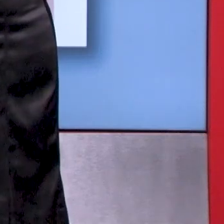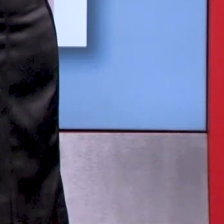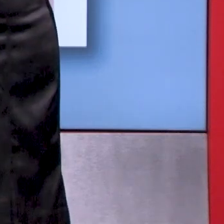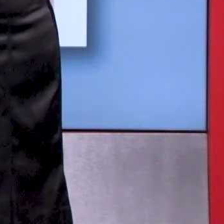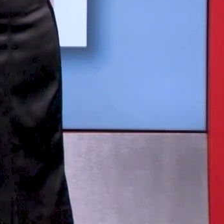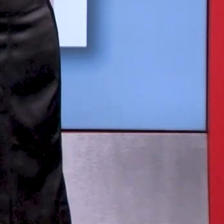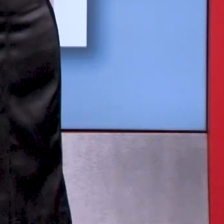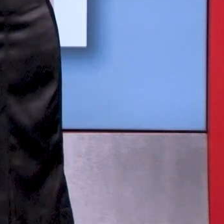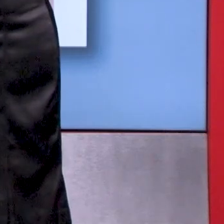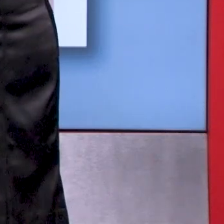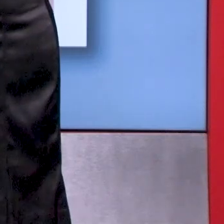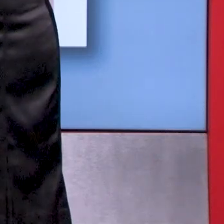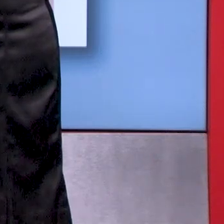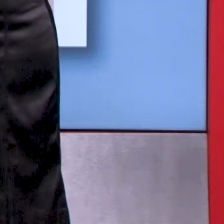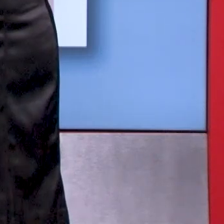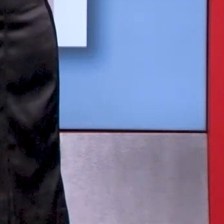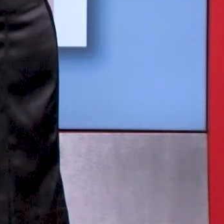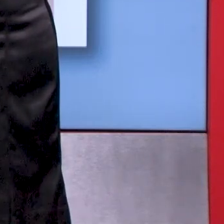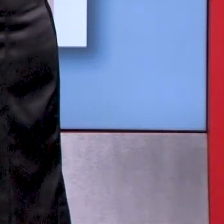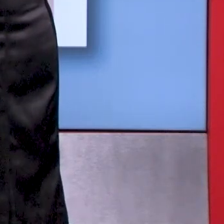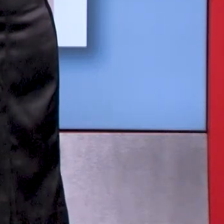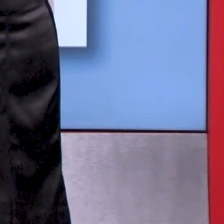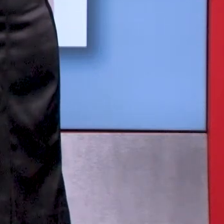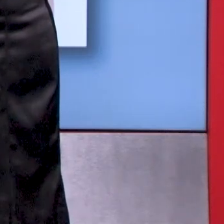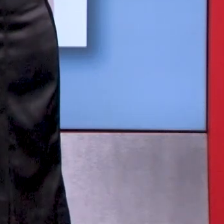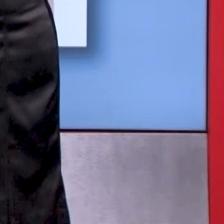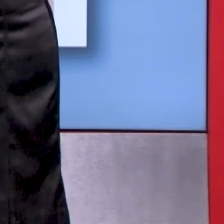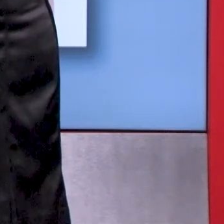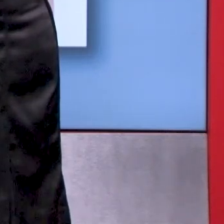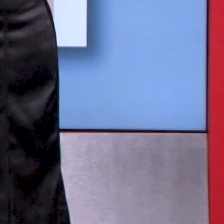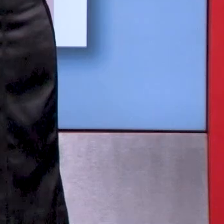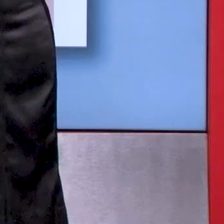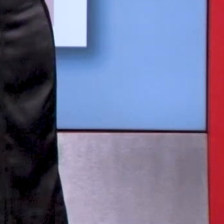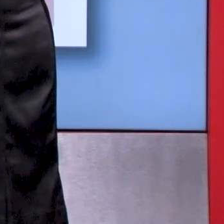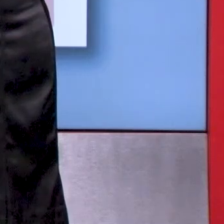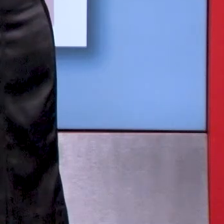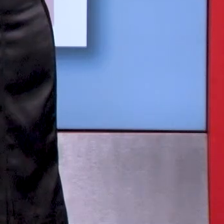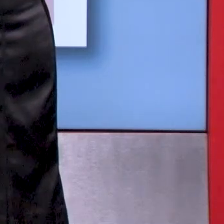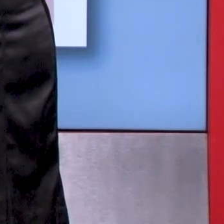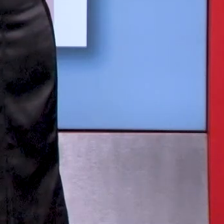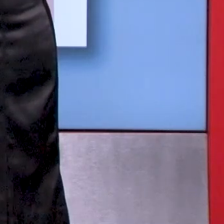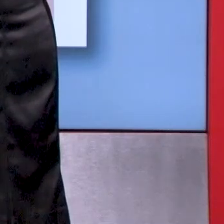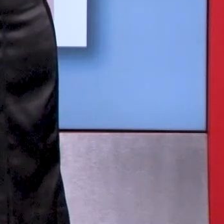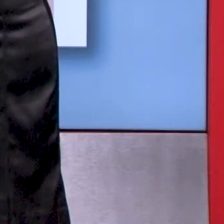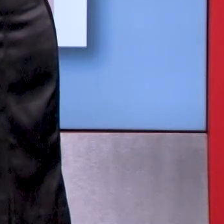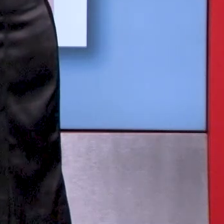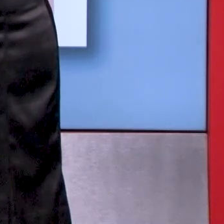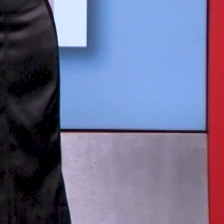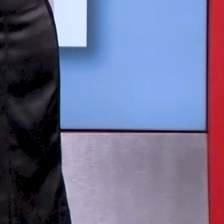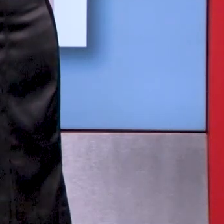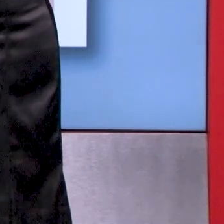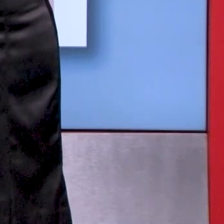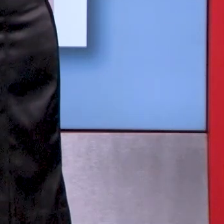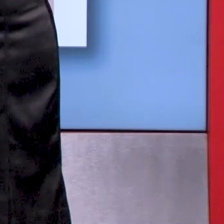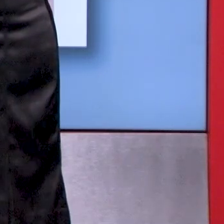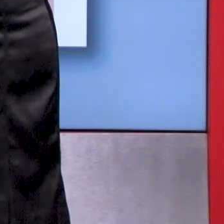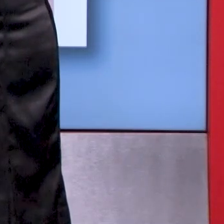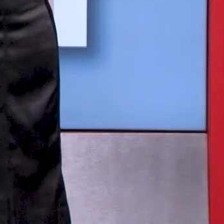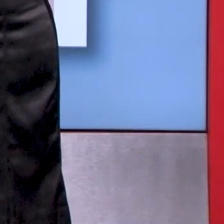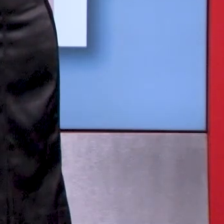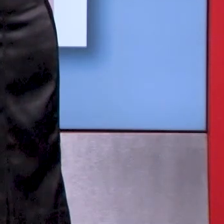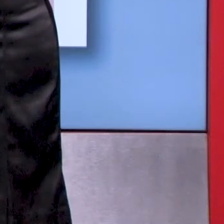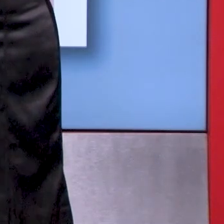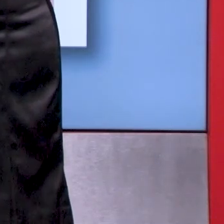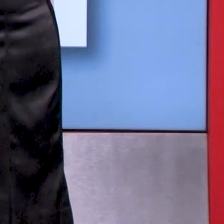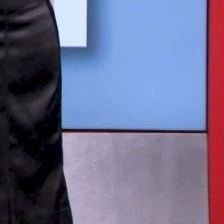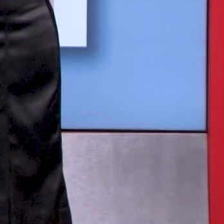temos o prazer em tornar acessível todas as informações. Neste sentido, nós